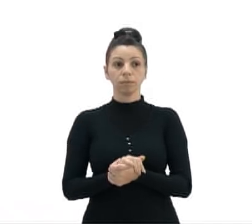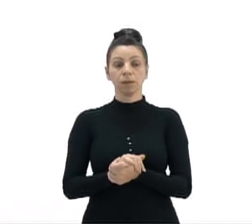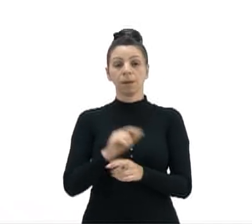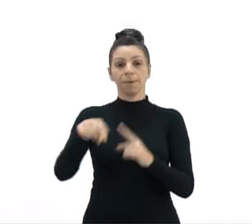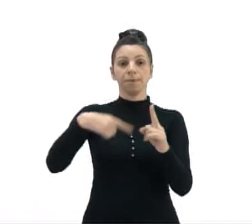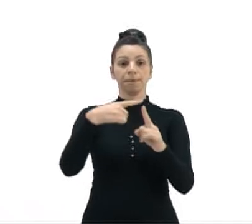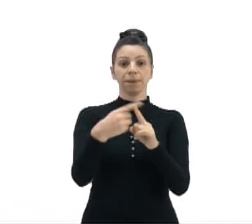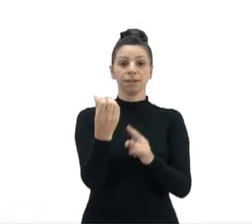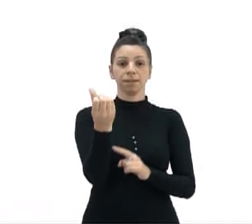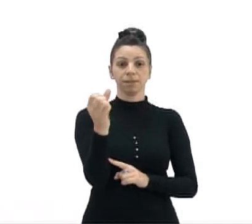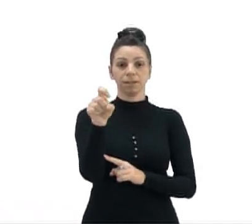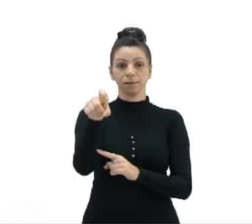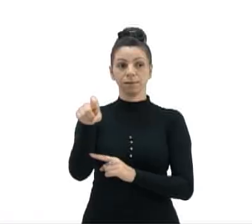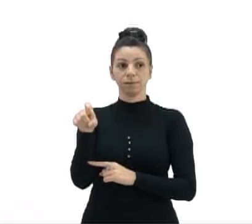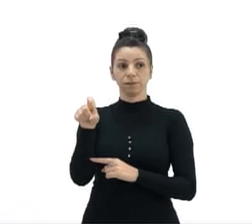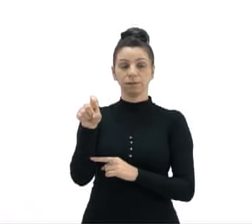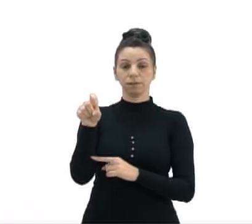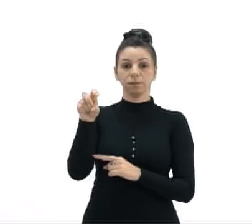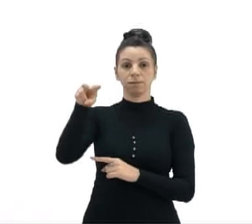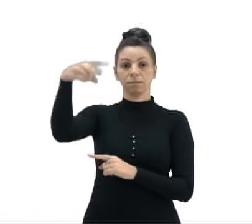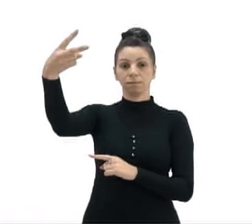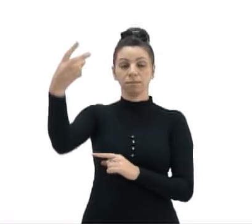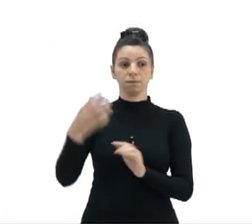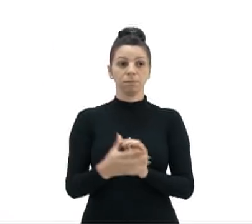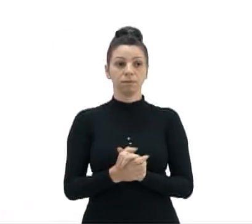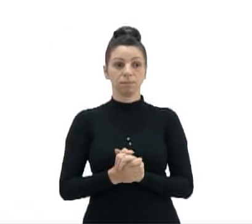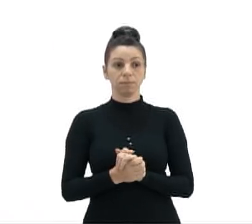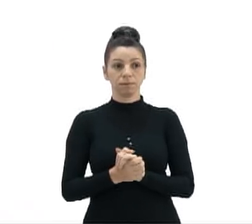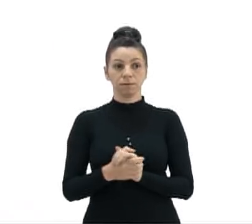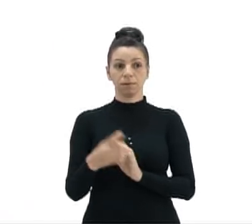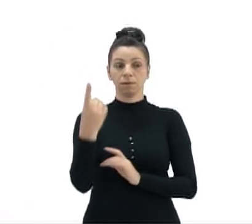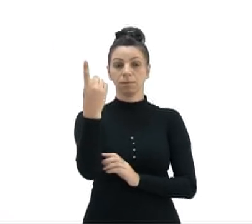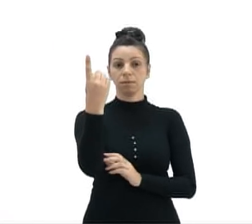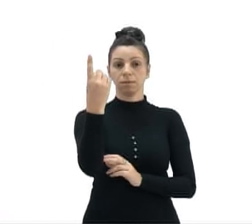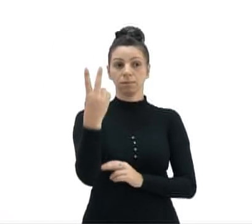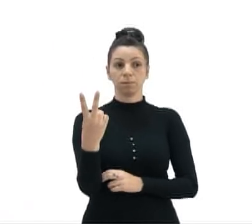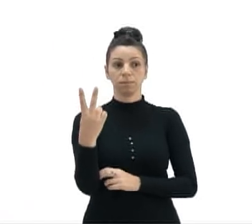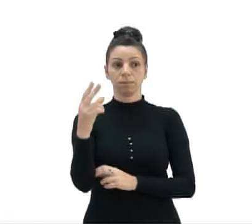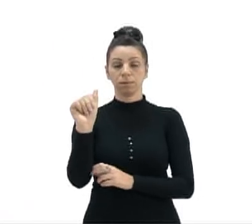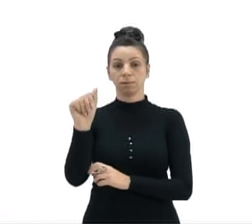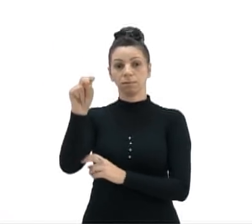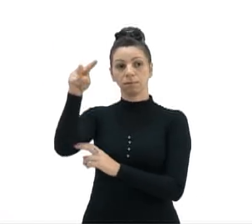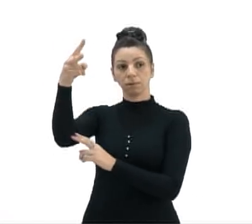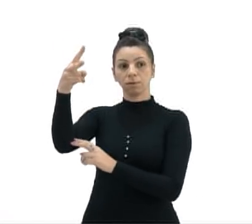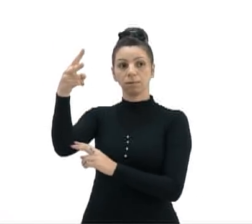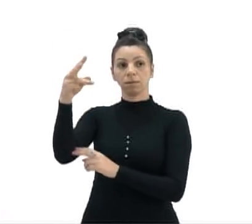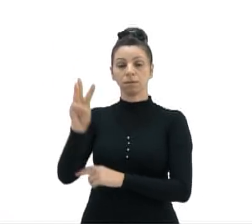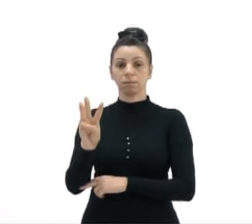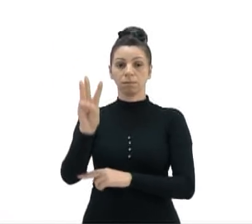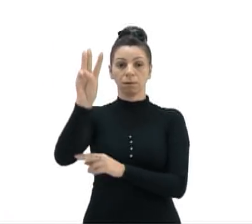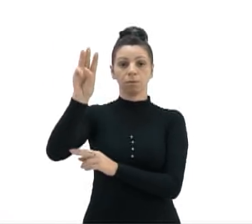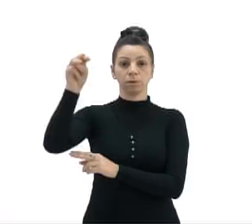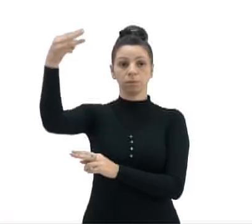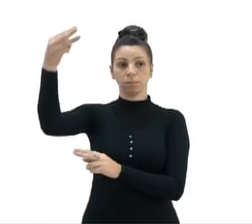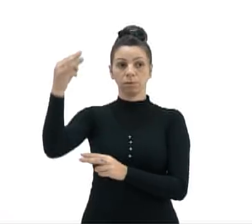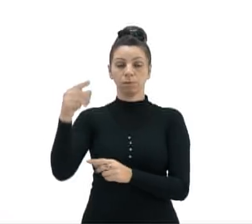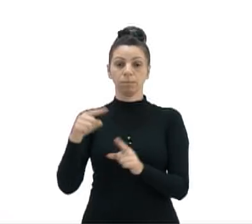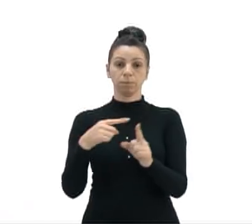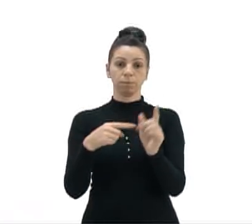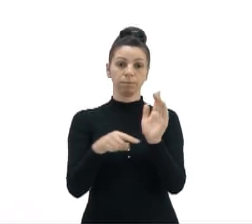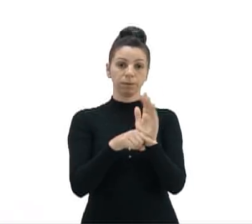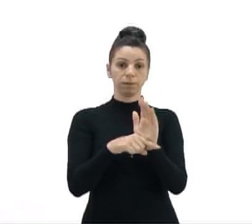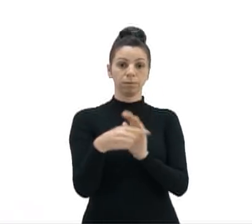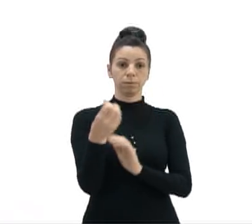quadrado, menos 12 ao quadrado w ao cubo e menos 6x. O que eu vou